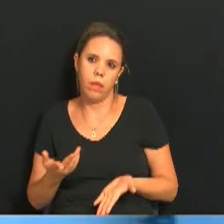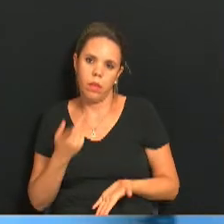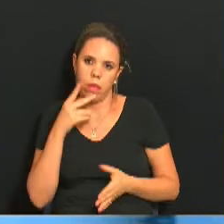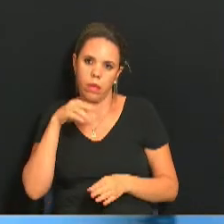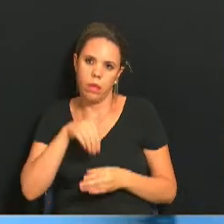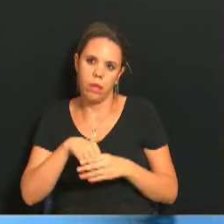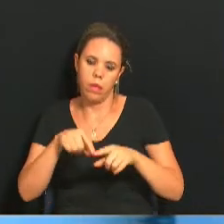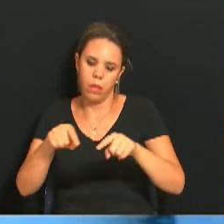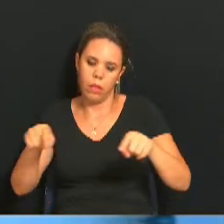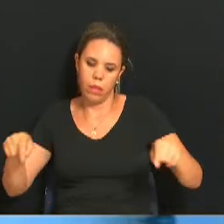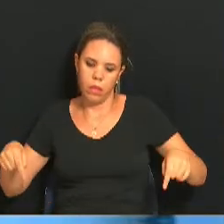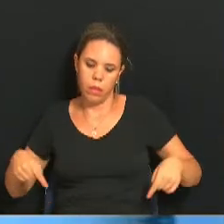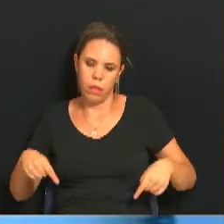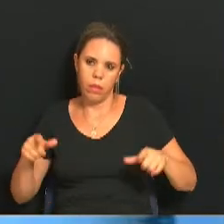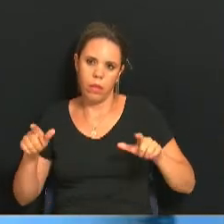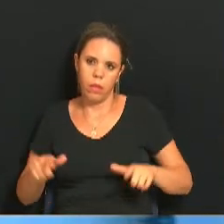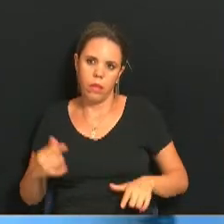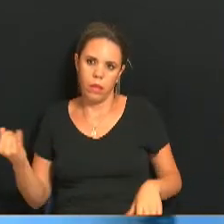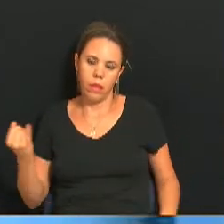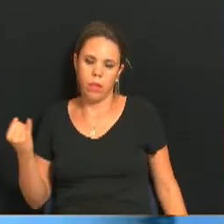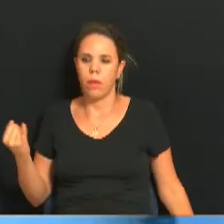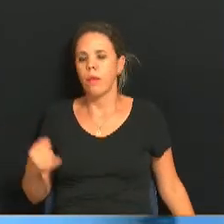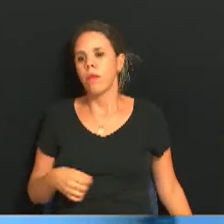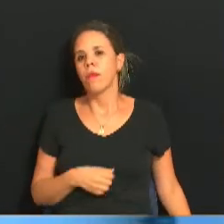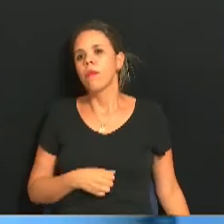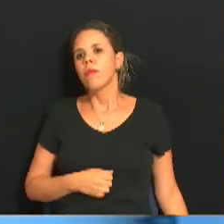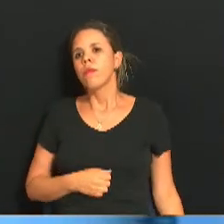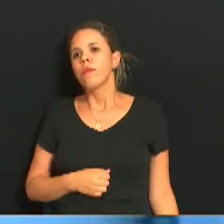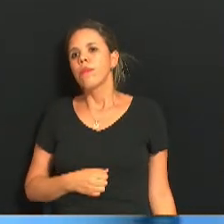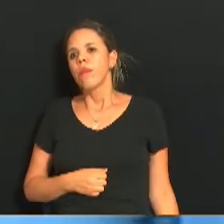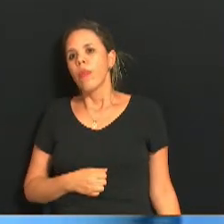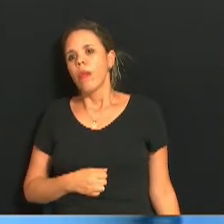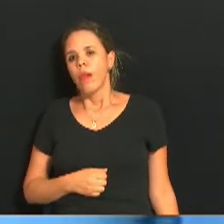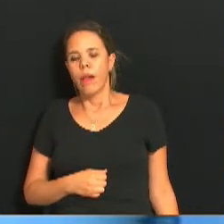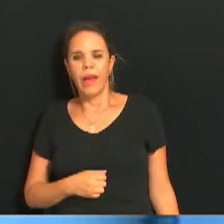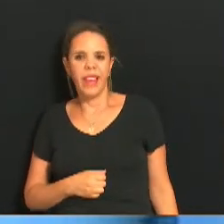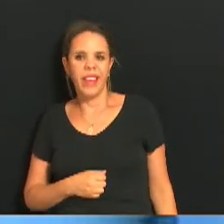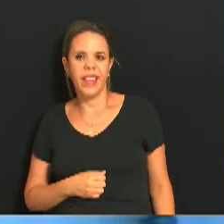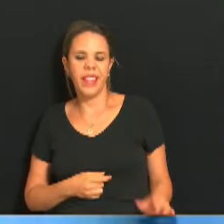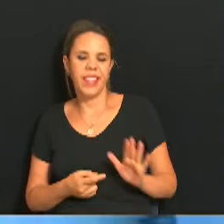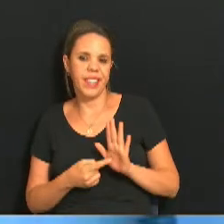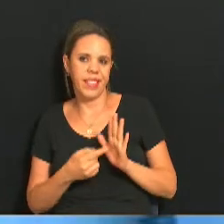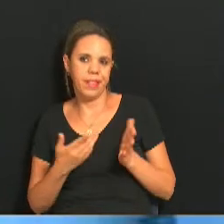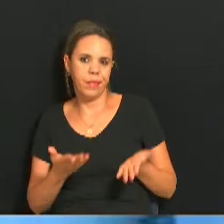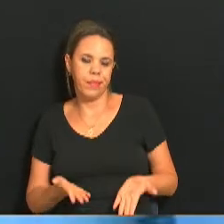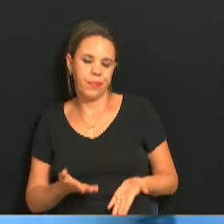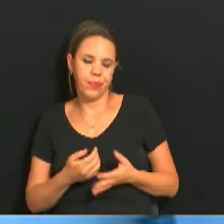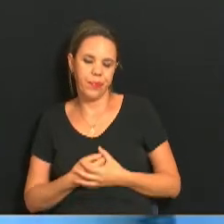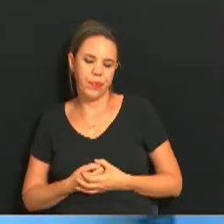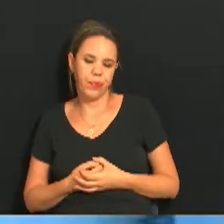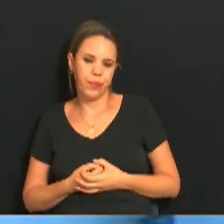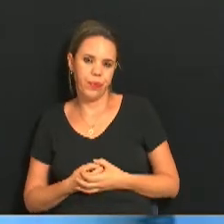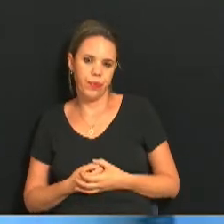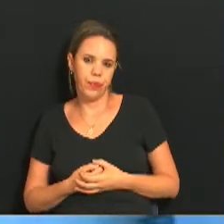foi muito importante que na resolução de tombamento essa área que a gente classificada justamente porque a gente não tem